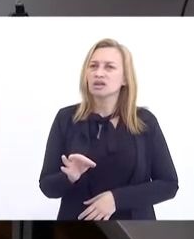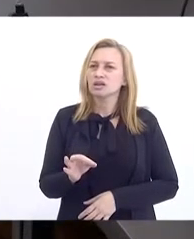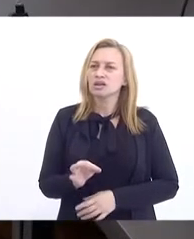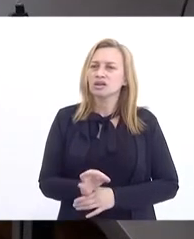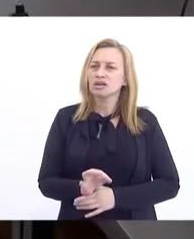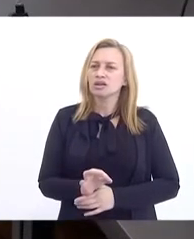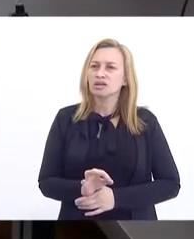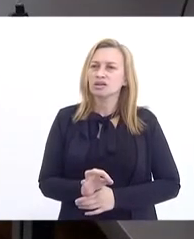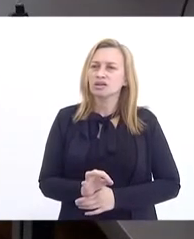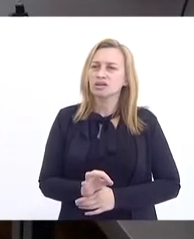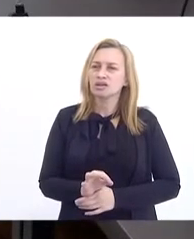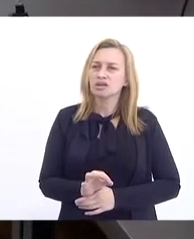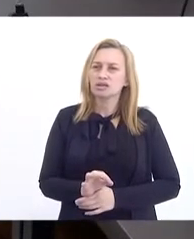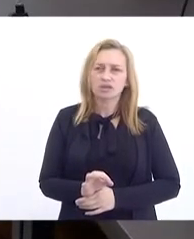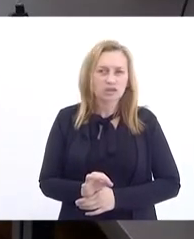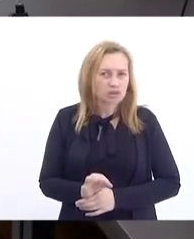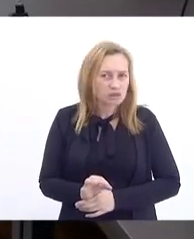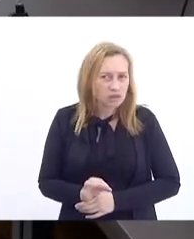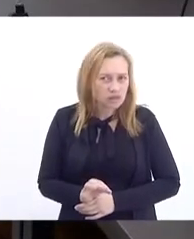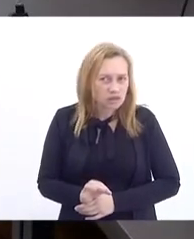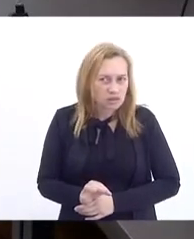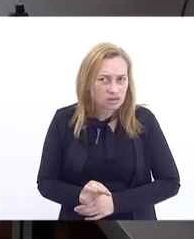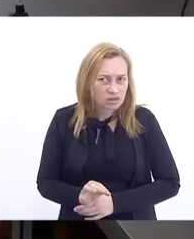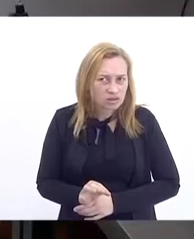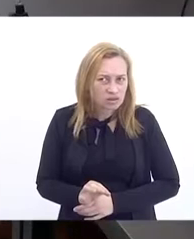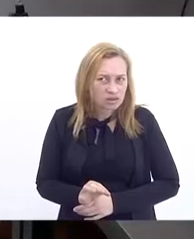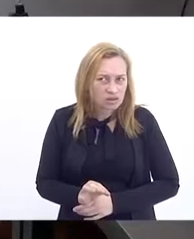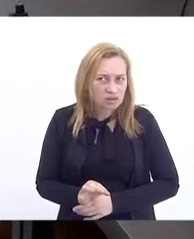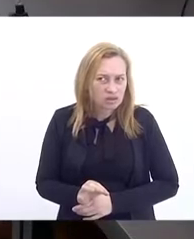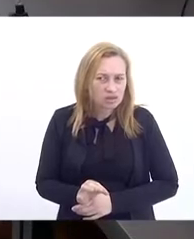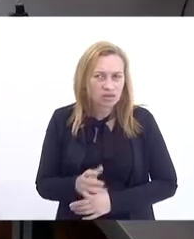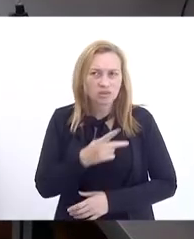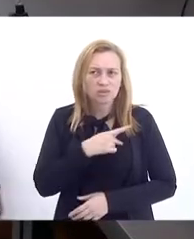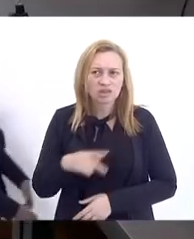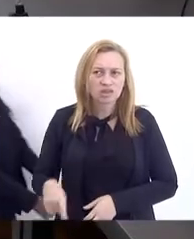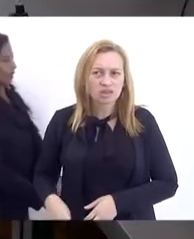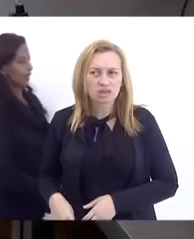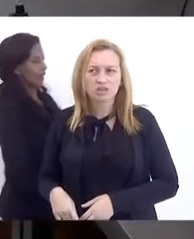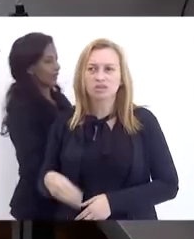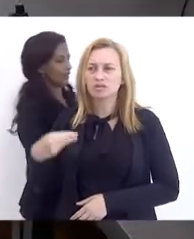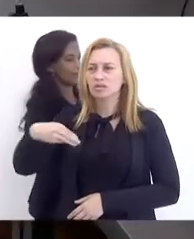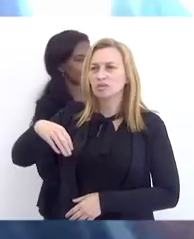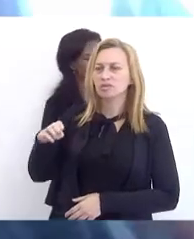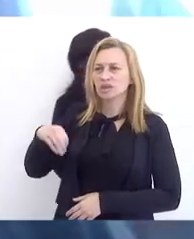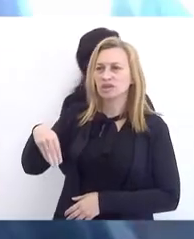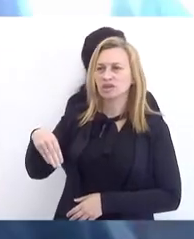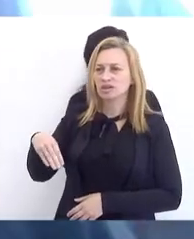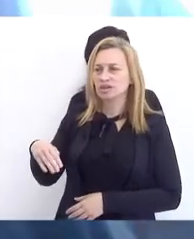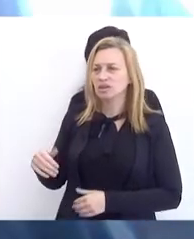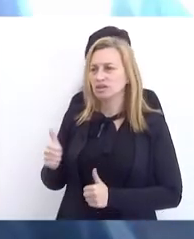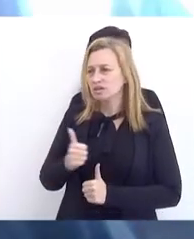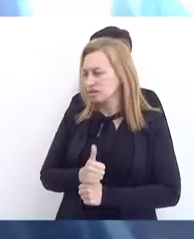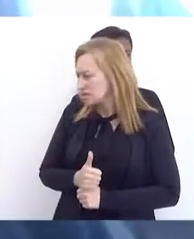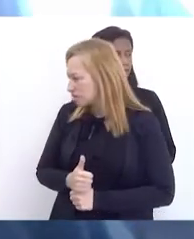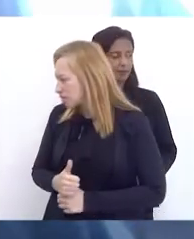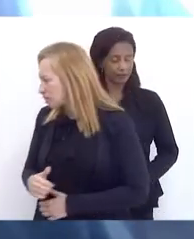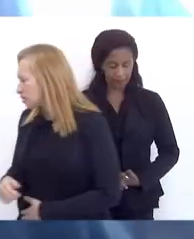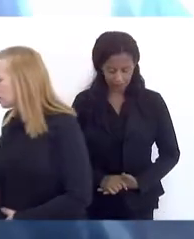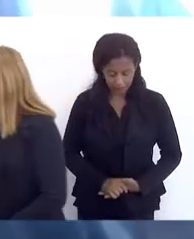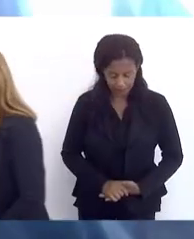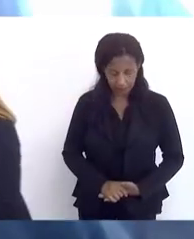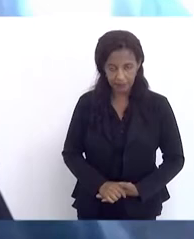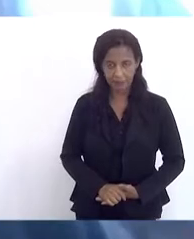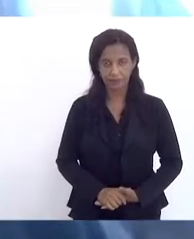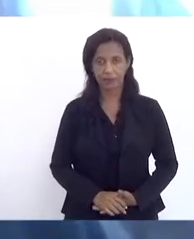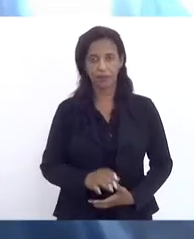Presidente. Presidente. Mink. Não, tudo bem, eu aqui agradeço aqui o parecer,